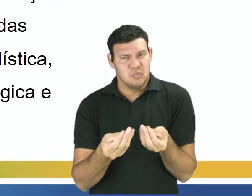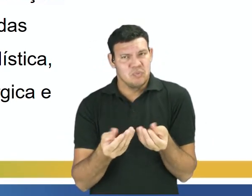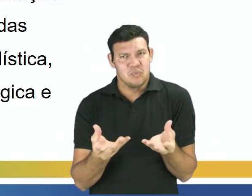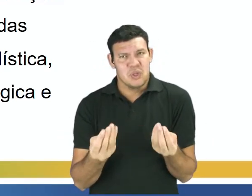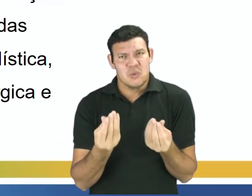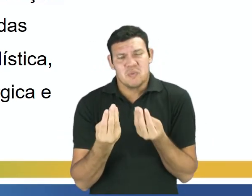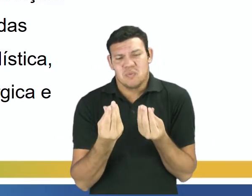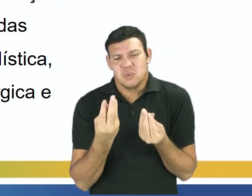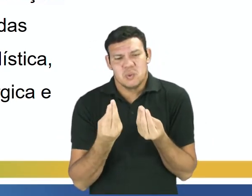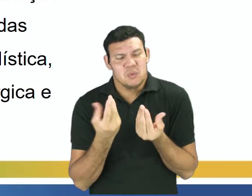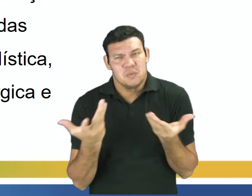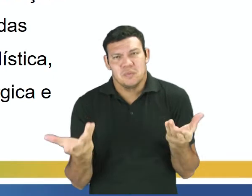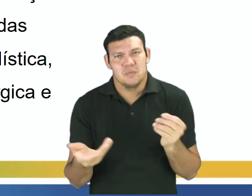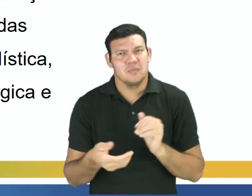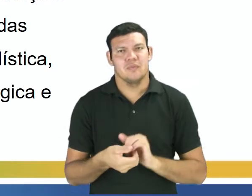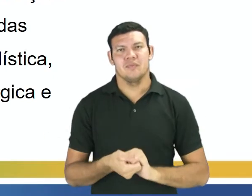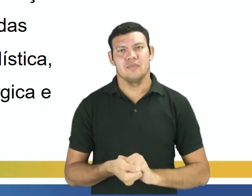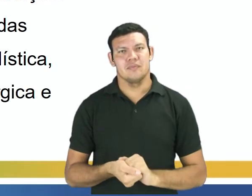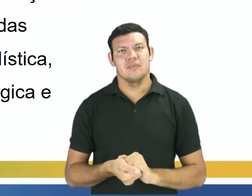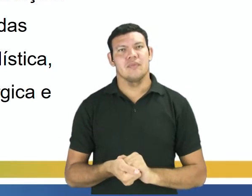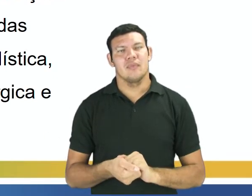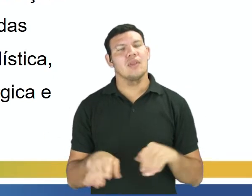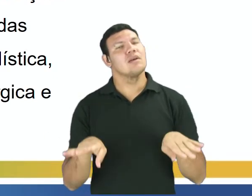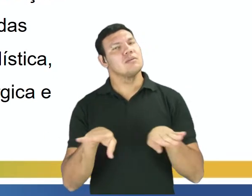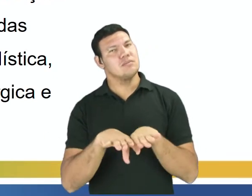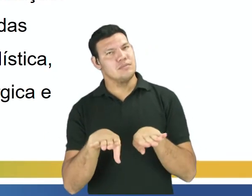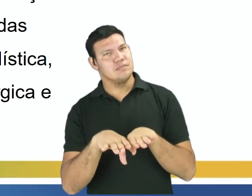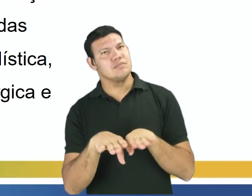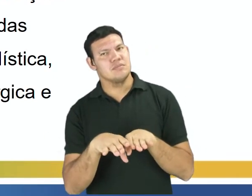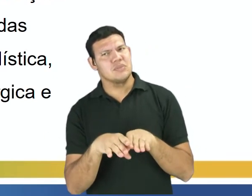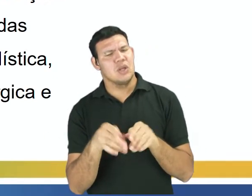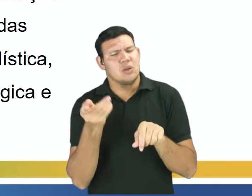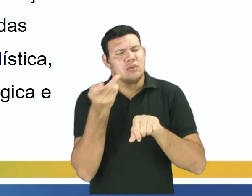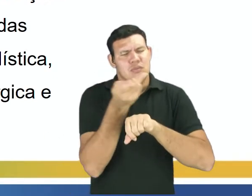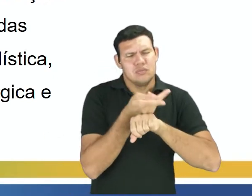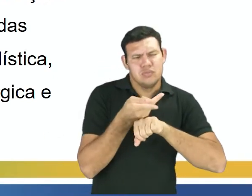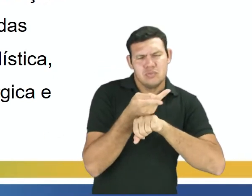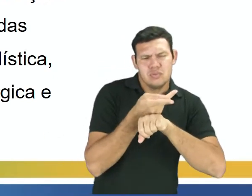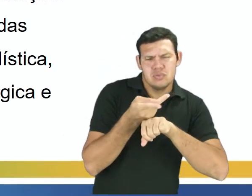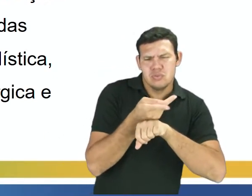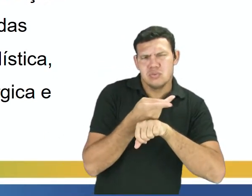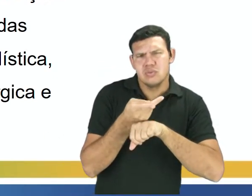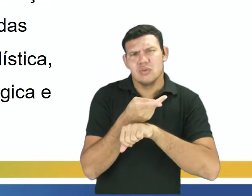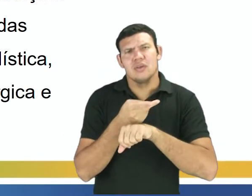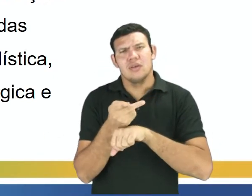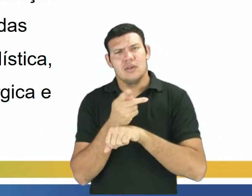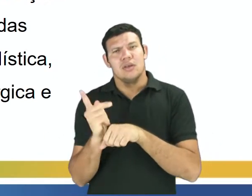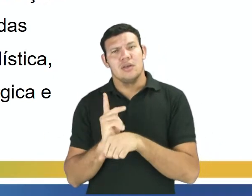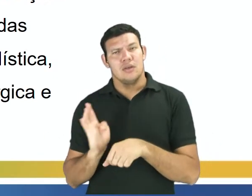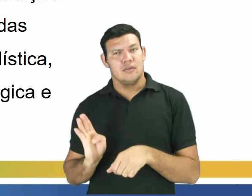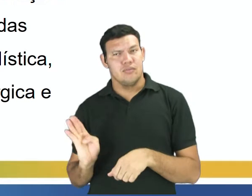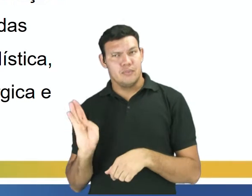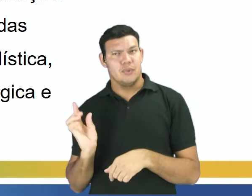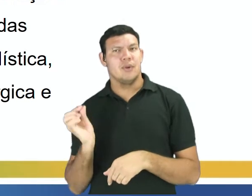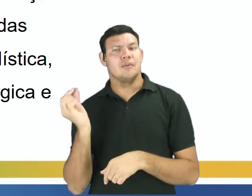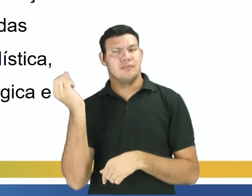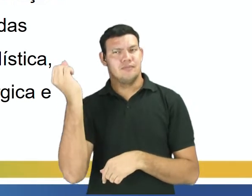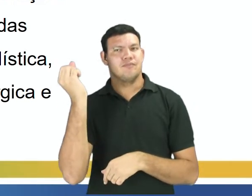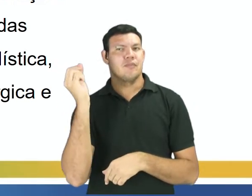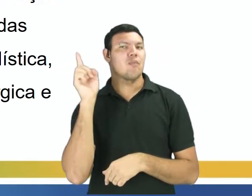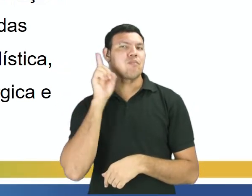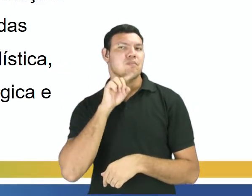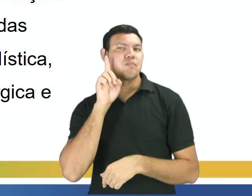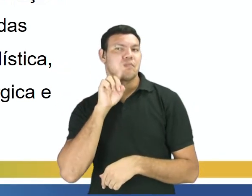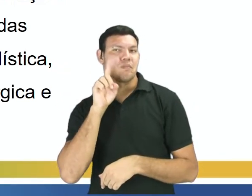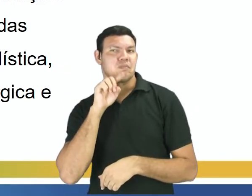aperfeiçoamento dessas tecnologias já existentes, que era aquela busca constante que eu falei para vocês, da burguesia. Estados Unidos